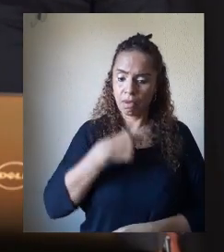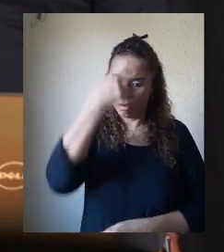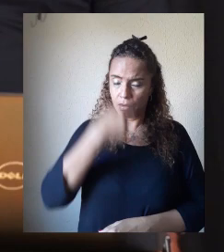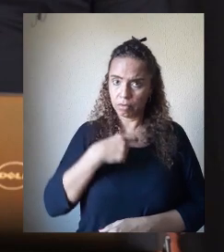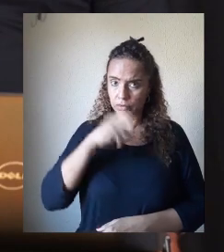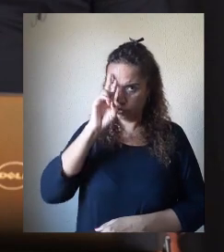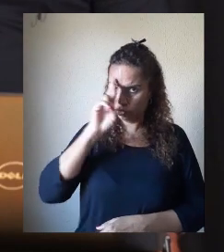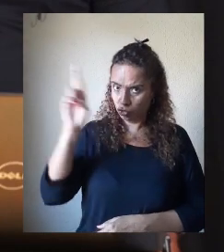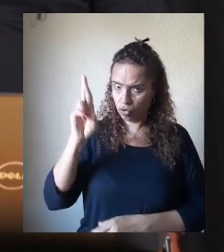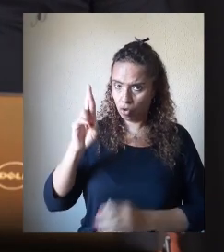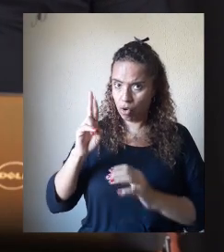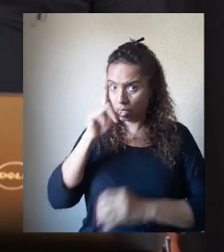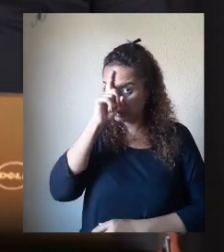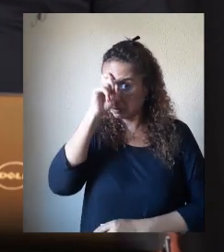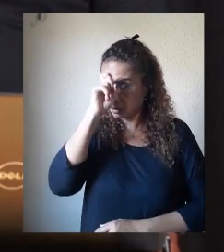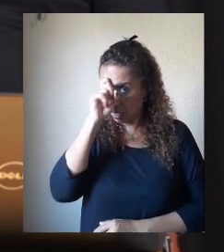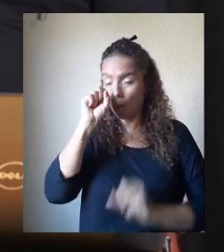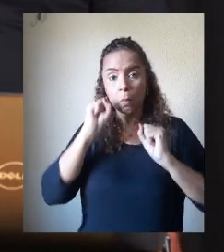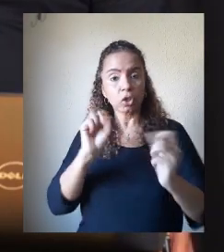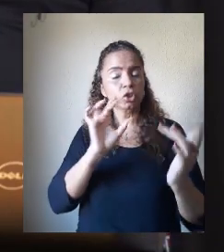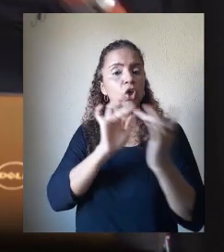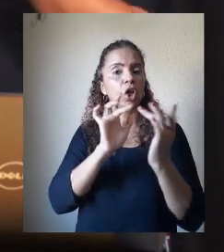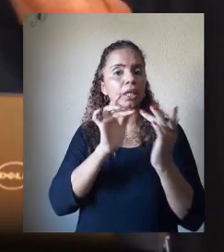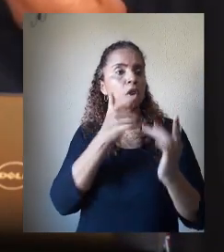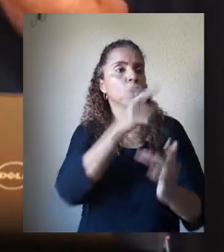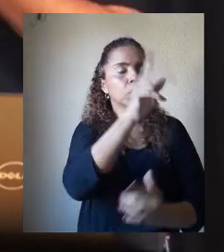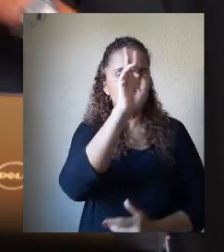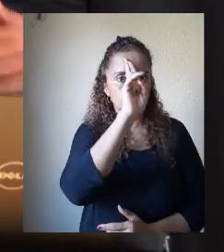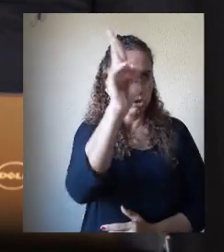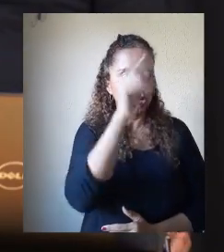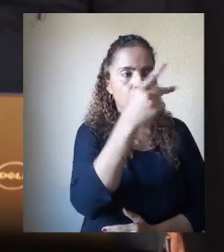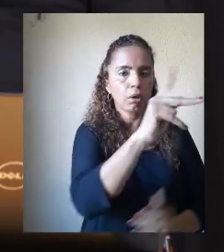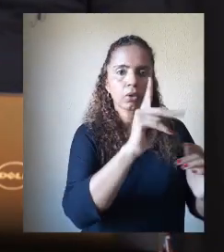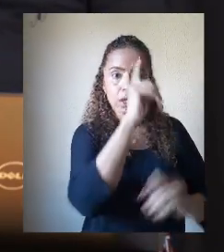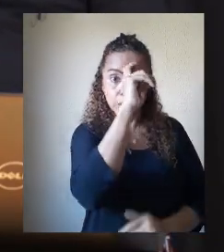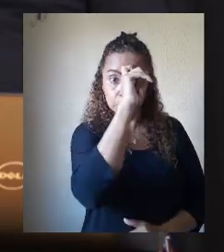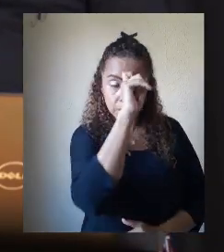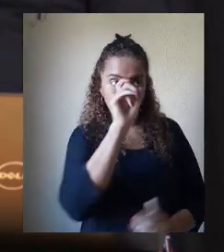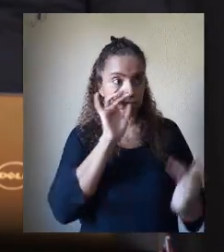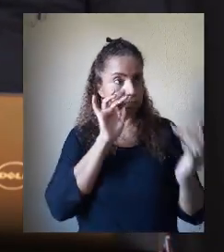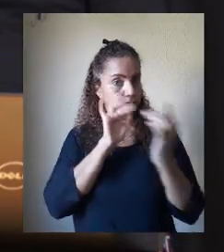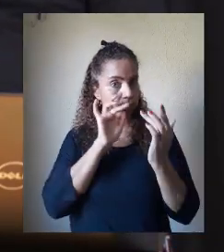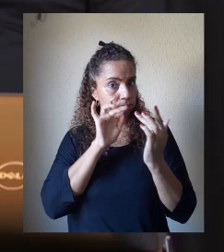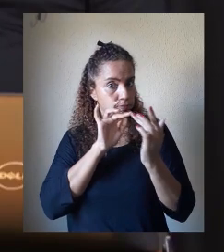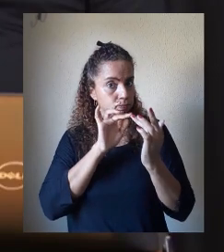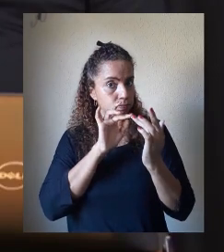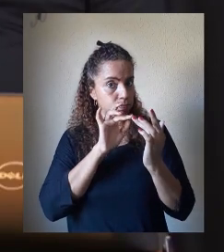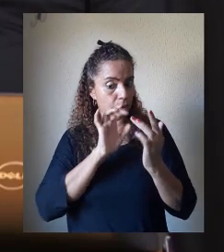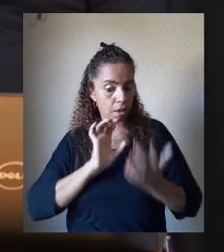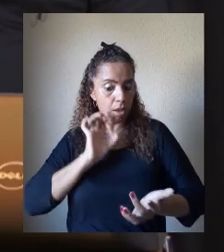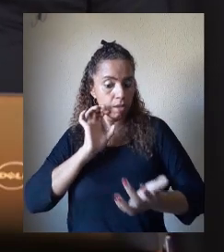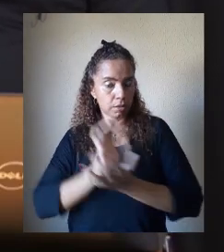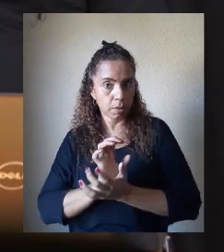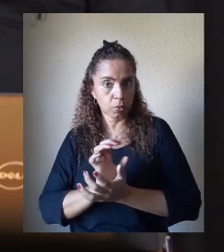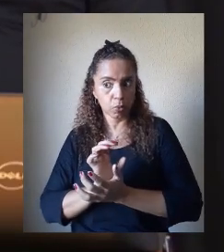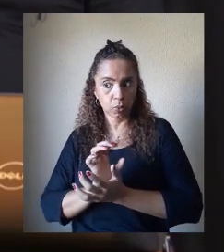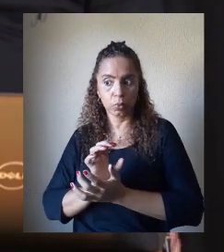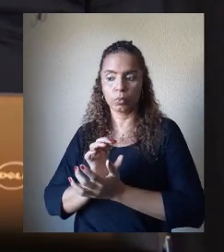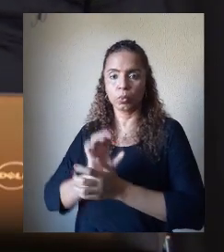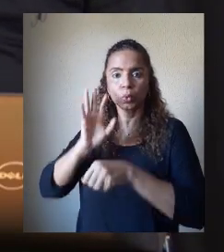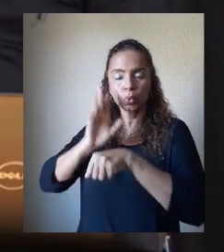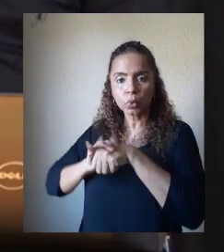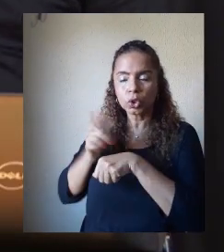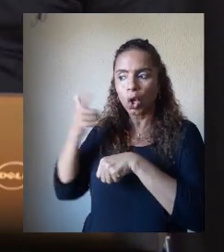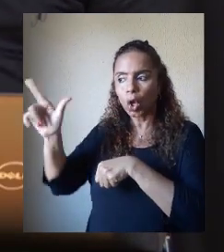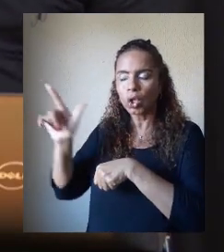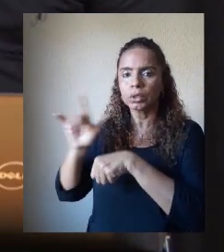hospital da minha rede pública vai servir exclusivamente para internação e acompanhamento de pacientes com Covid-19, enquanto um outro hospital da